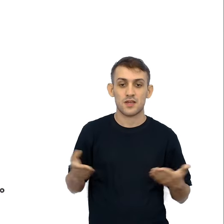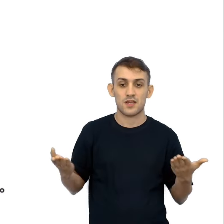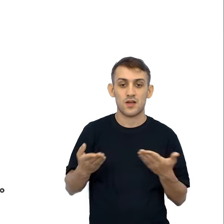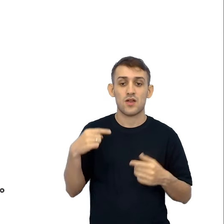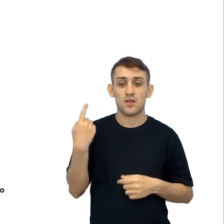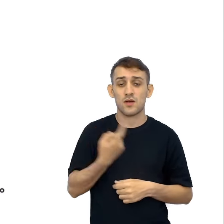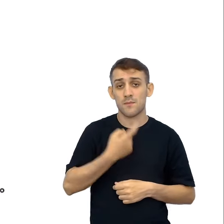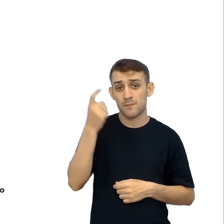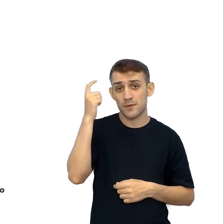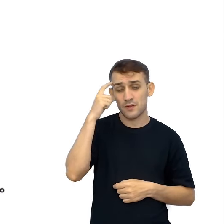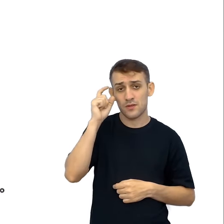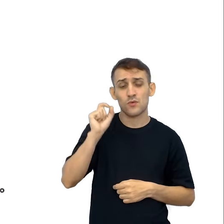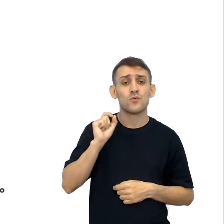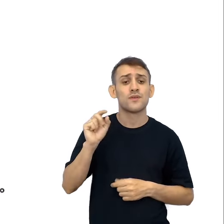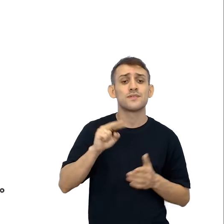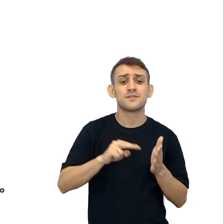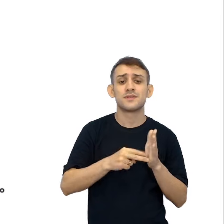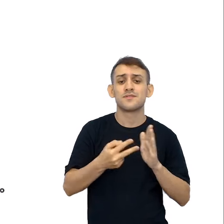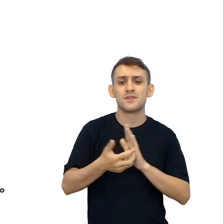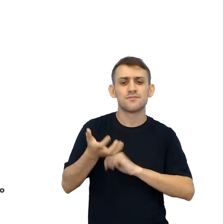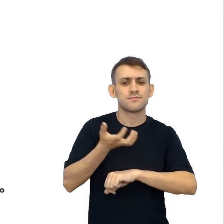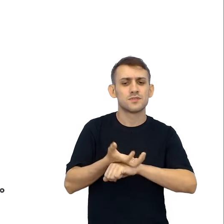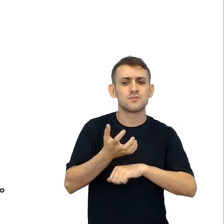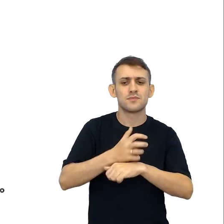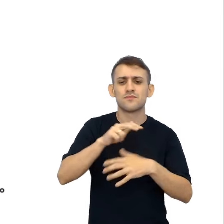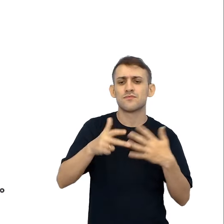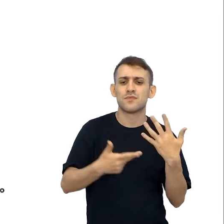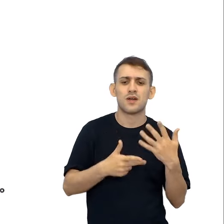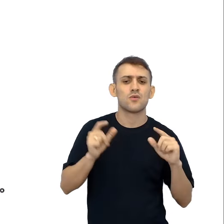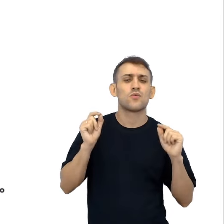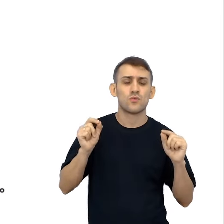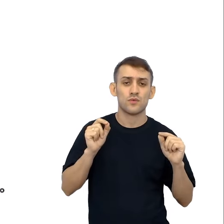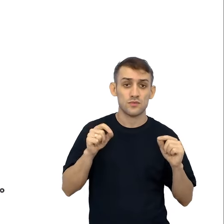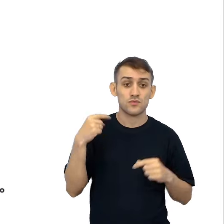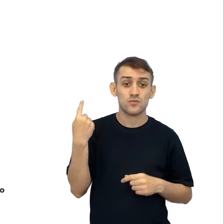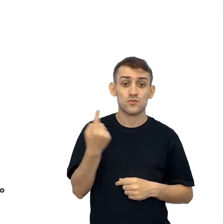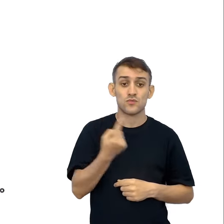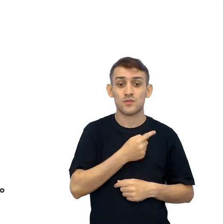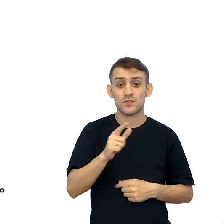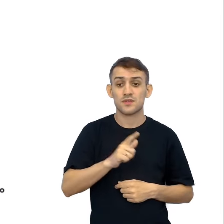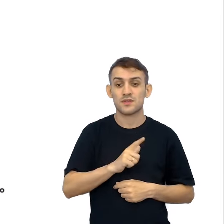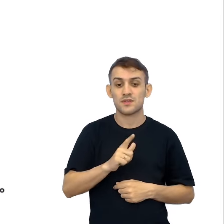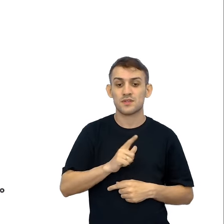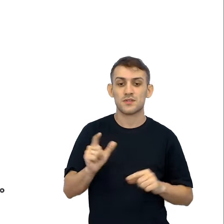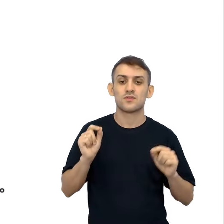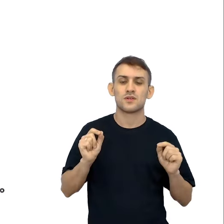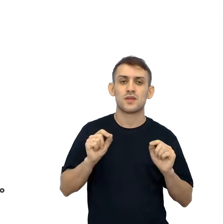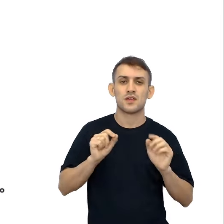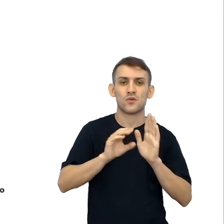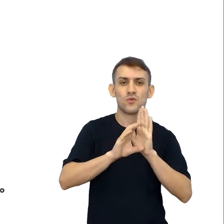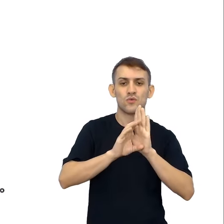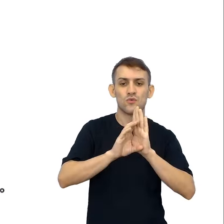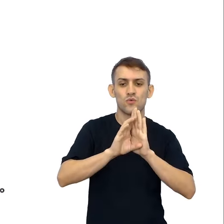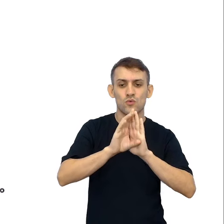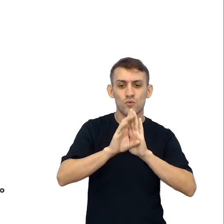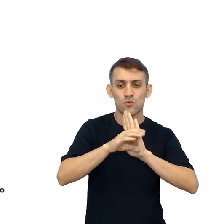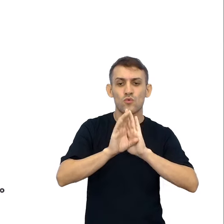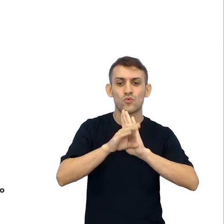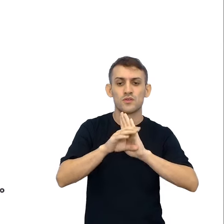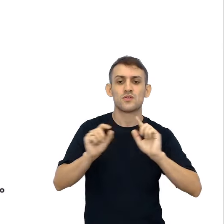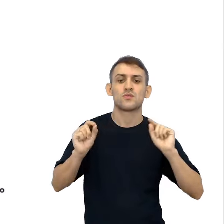pensando aqui o que é interdisciplinaridade, né? Aí nós temos aqui um conceito de que a